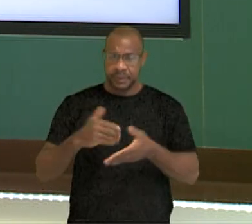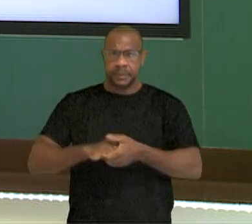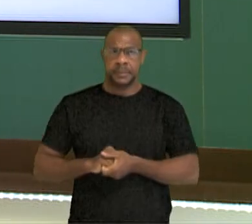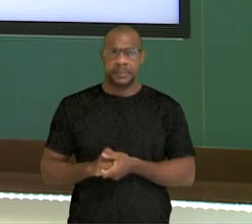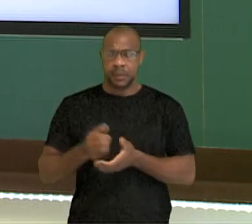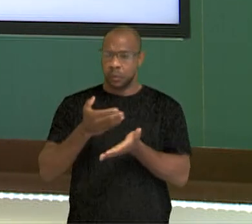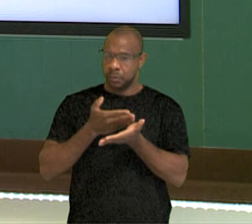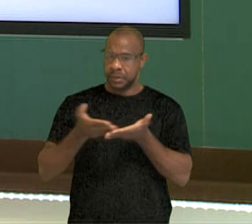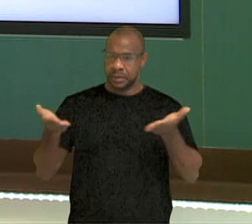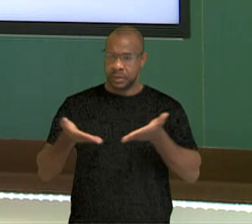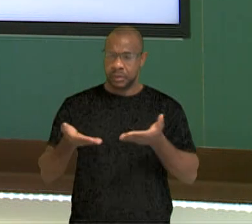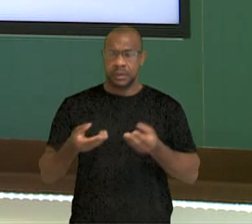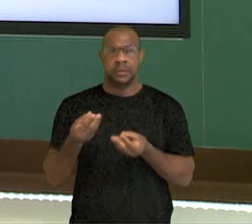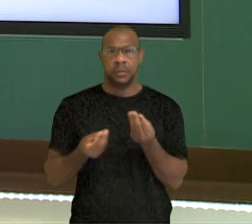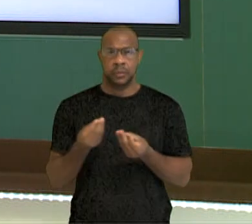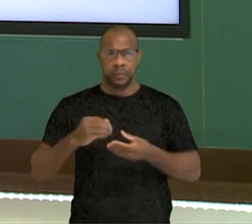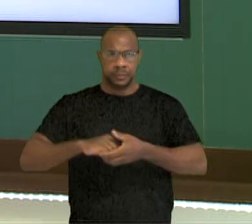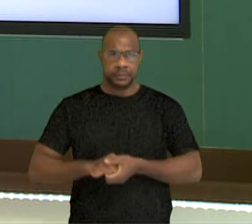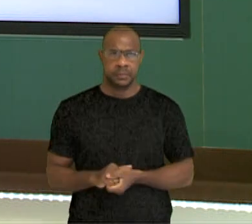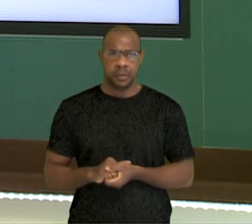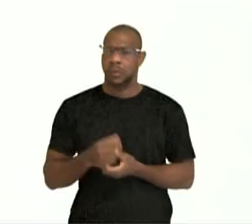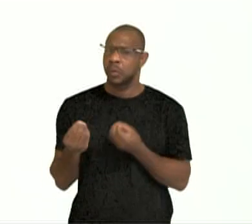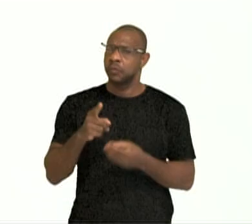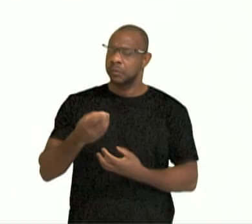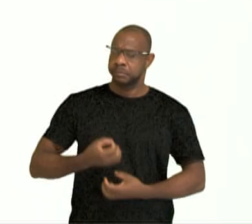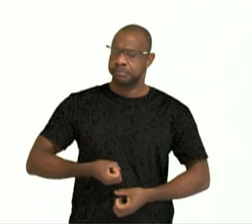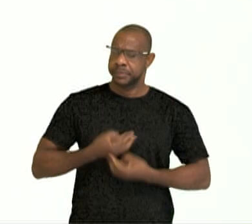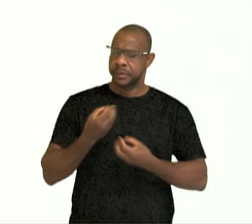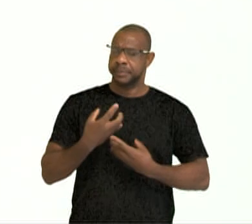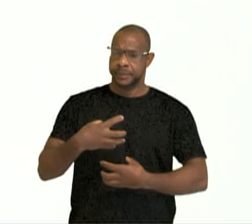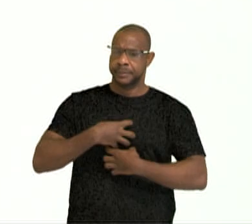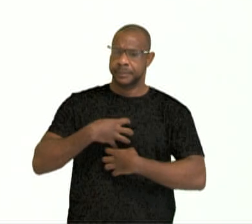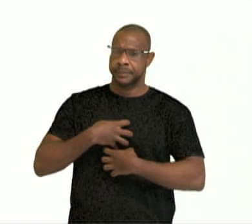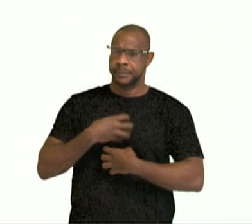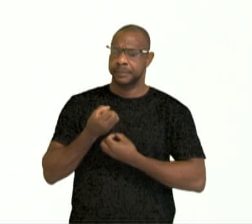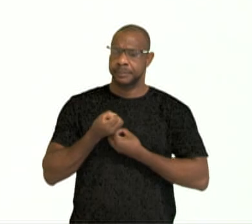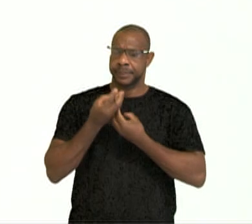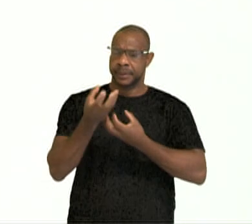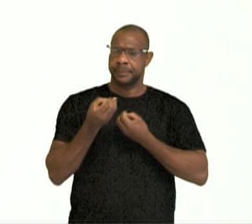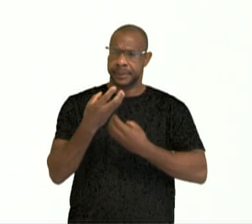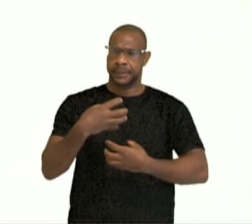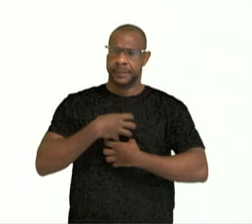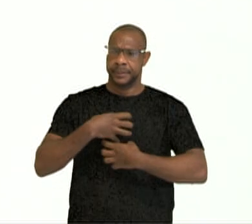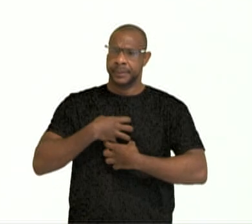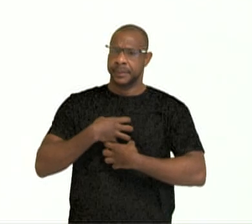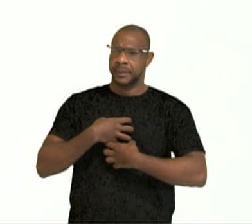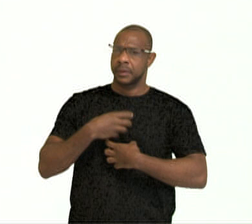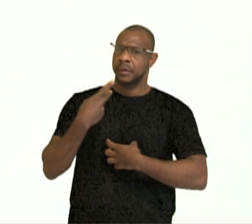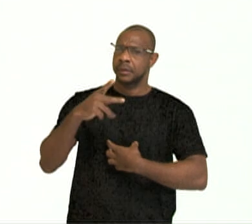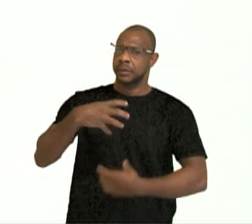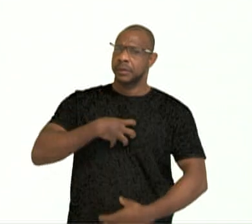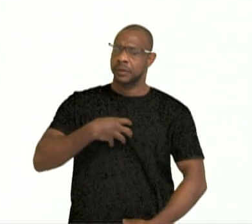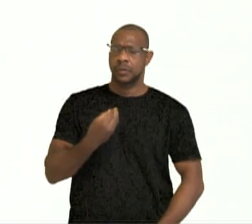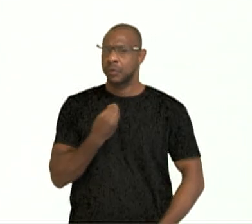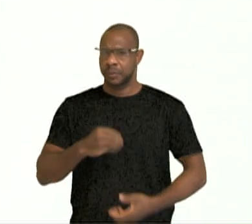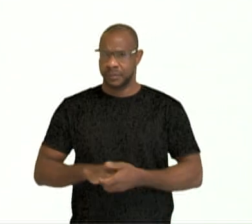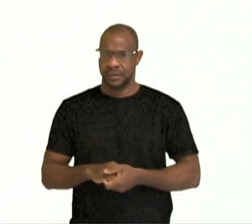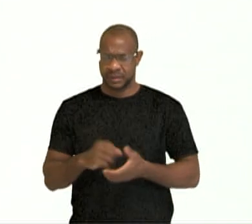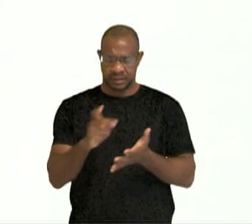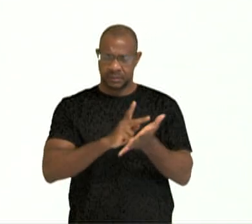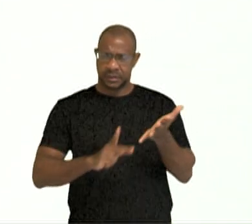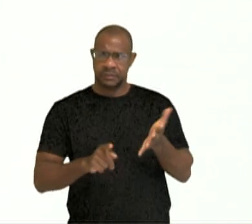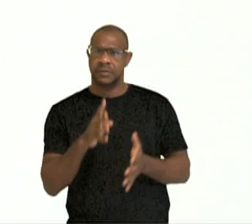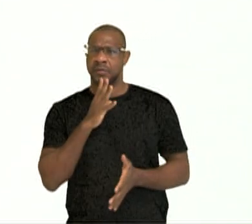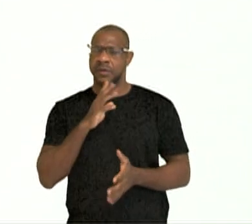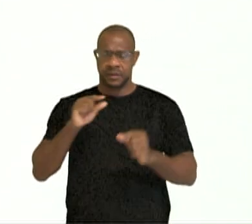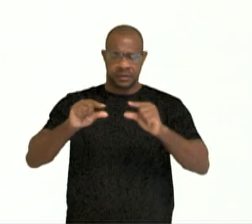com esse gênero do discurso, né? Como você expressa seus sentimentos? Talvez em versos? Você conhece a famosa